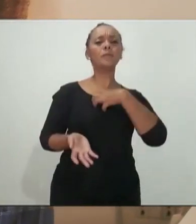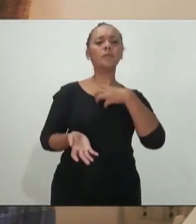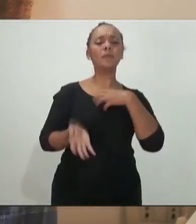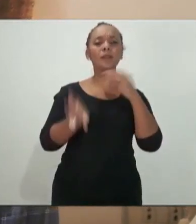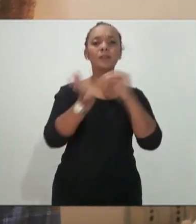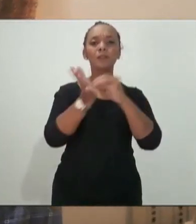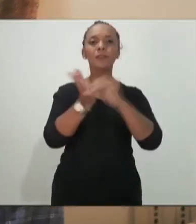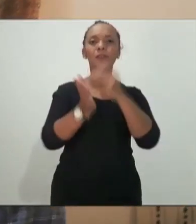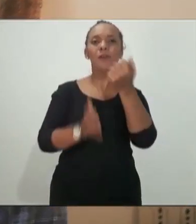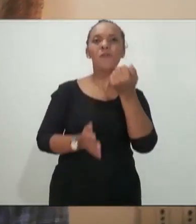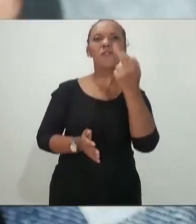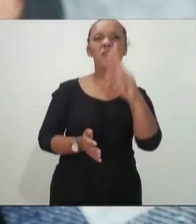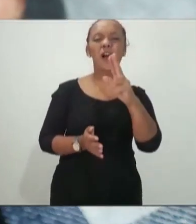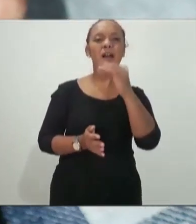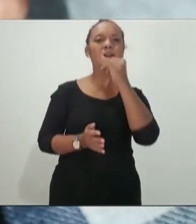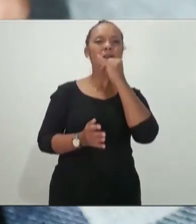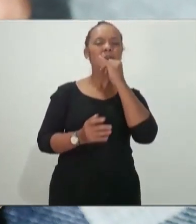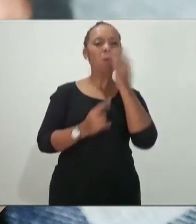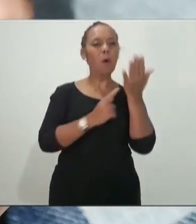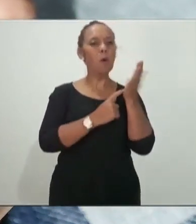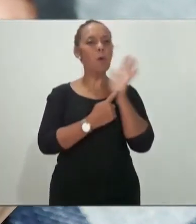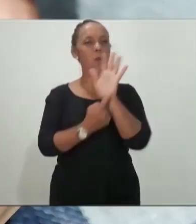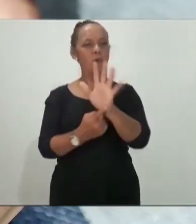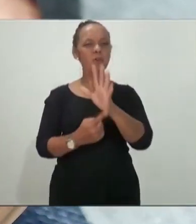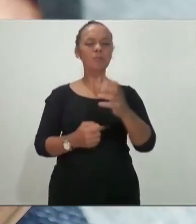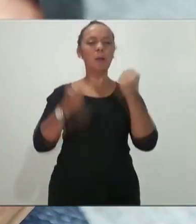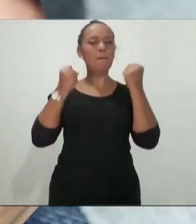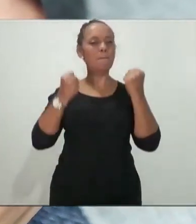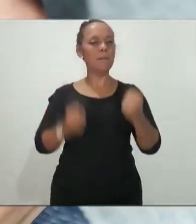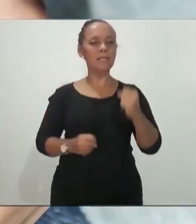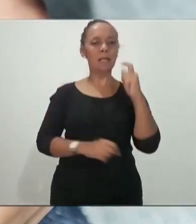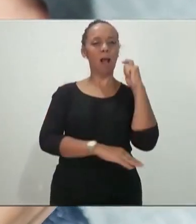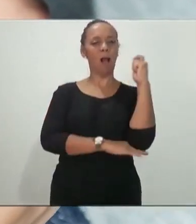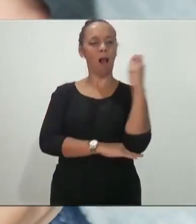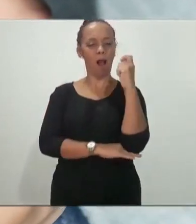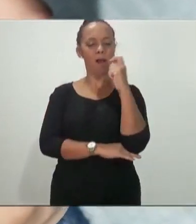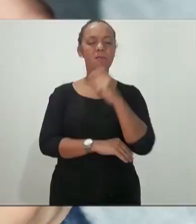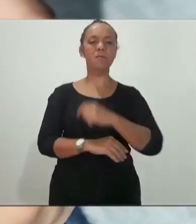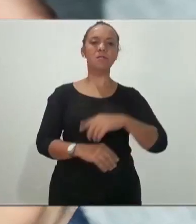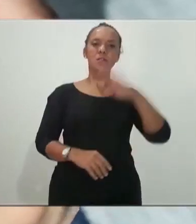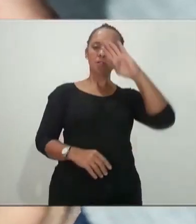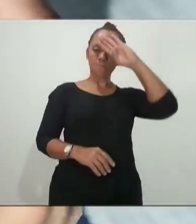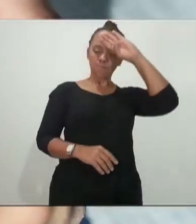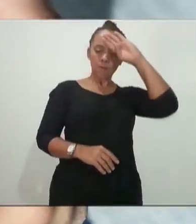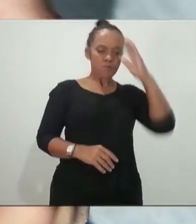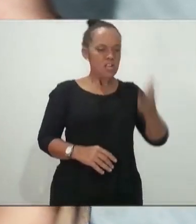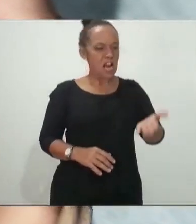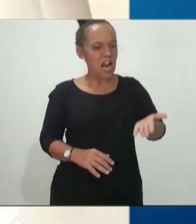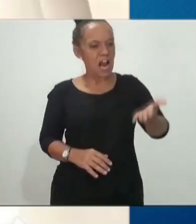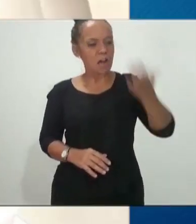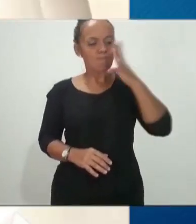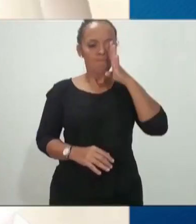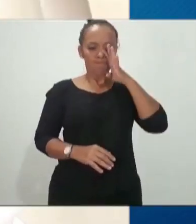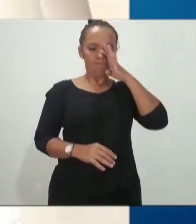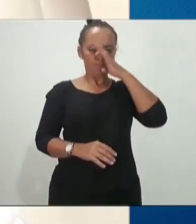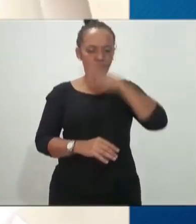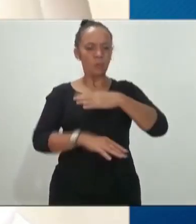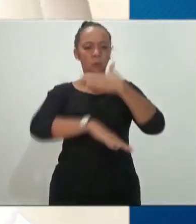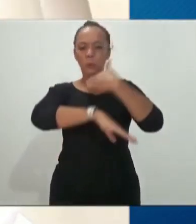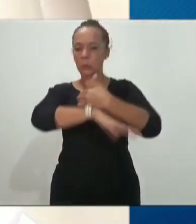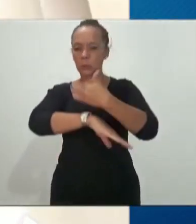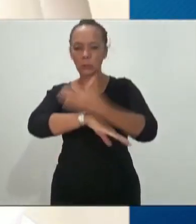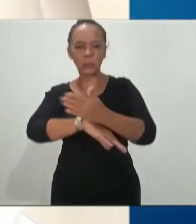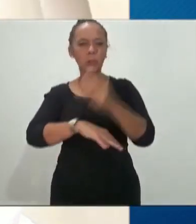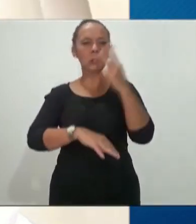de ar, que podem indicar um quadro grave da Covid-19? A febre alta que não cede.